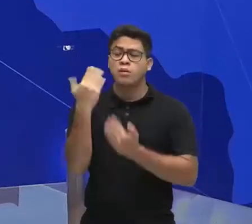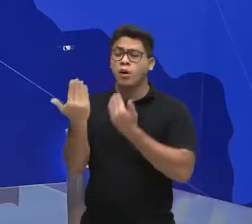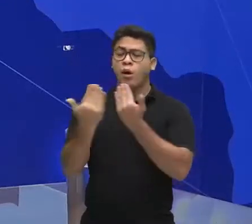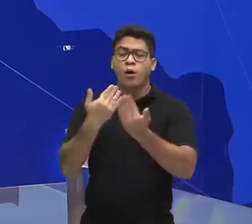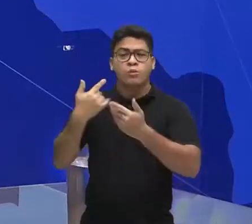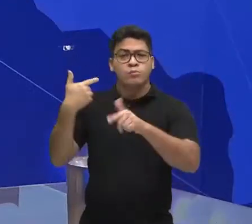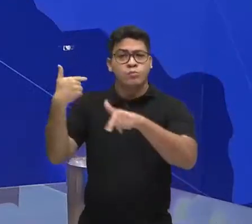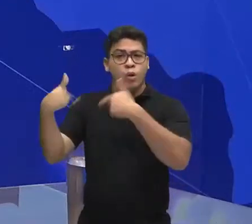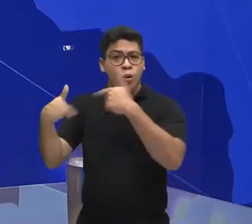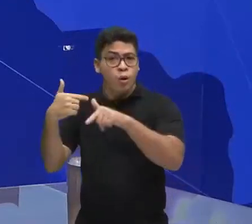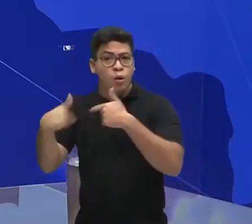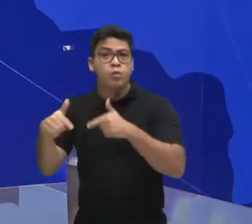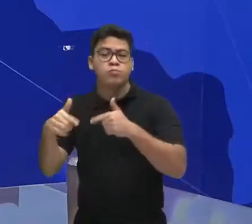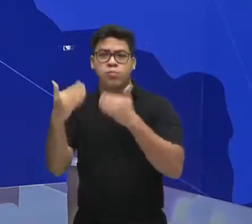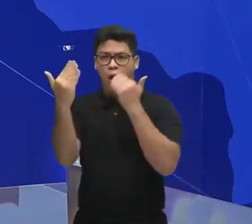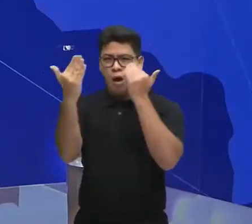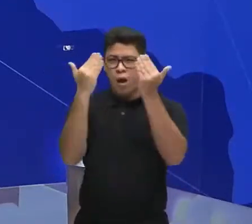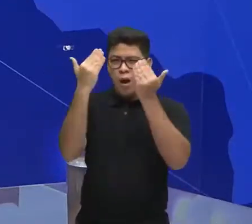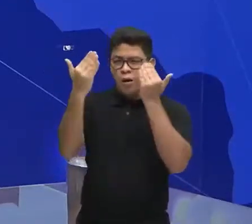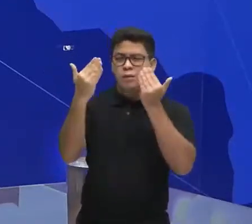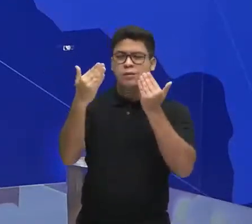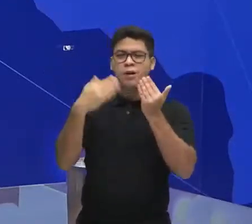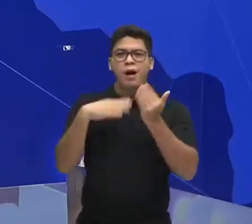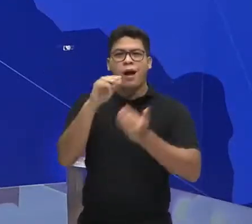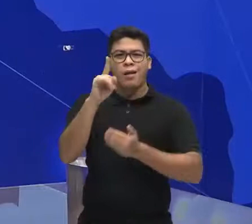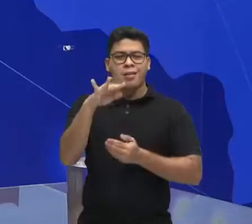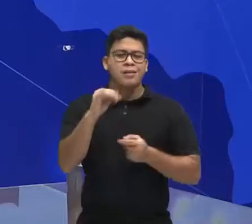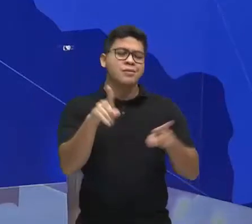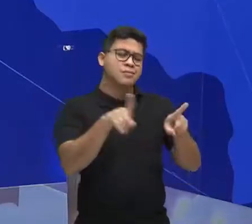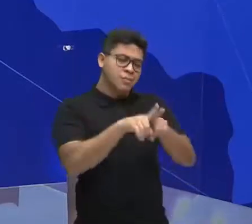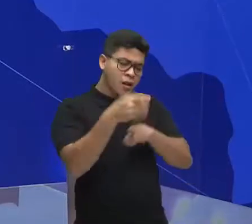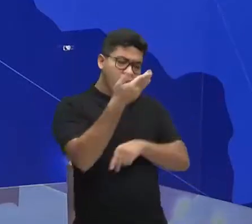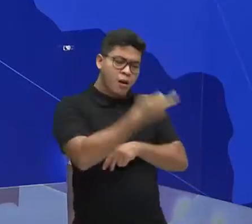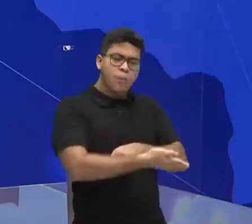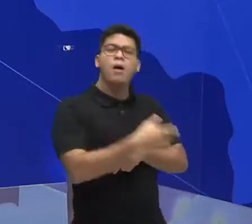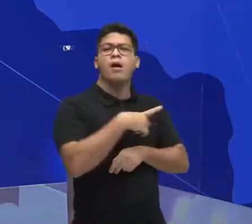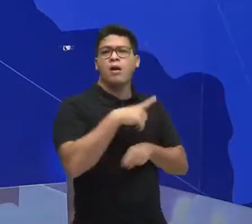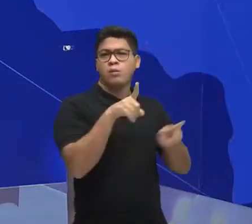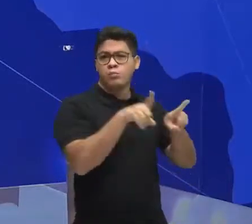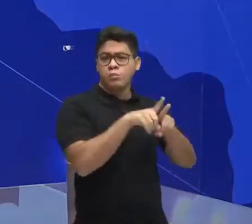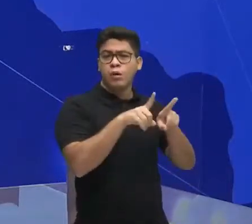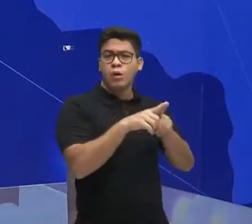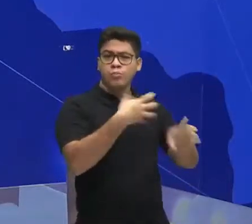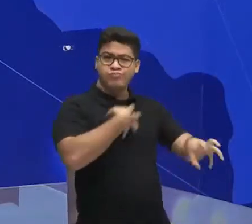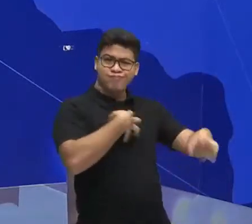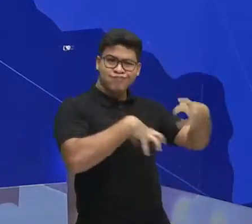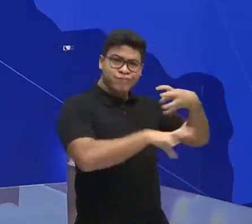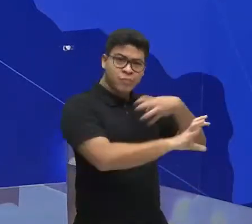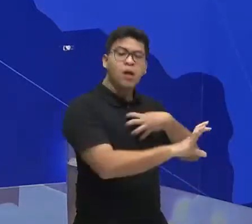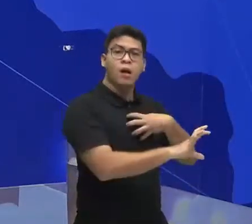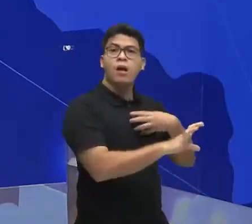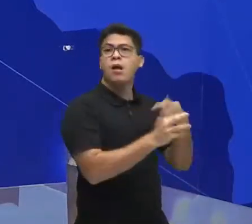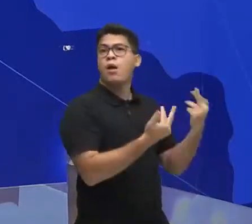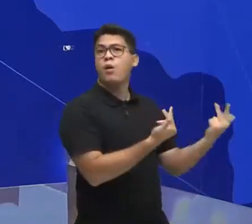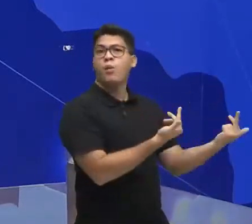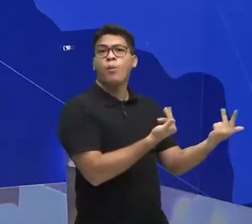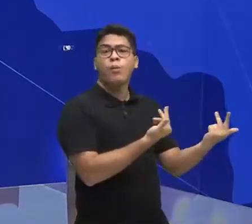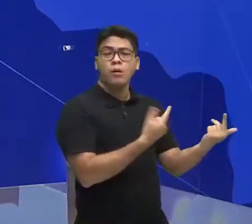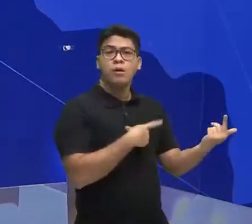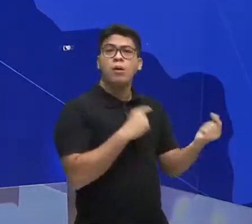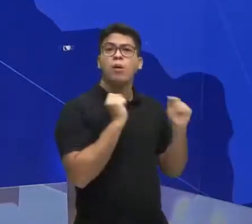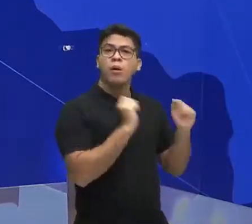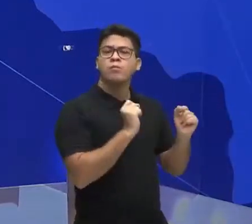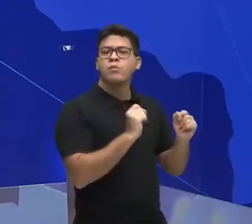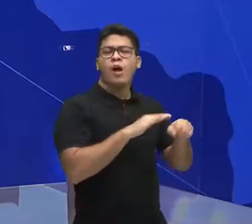fazer psicológico, eu tenho certeza que a Adriana partilha disso, partilha desse sentimento, a gente se coloca à disposição até por conversas